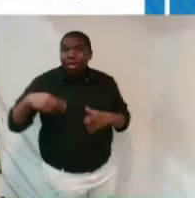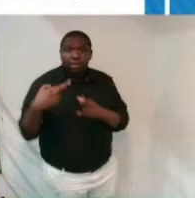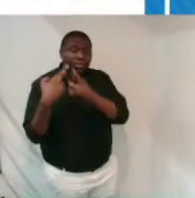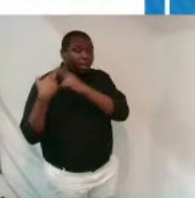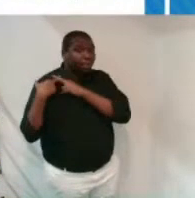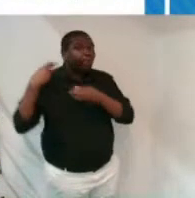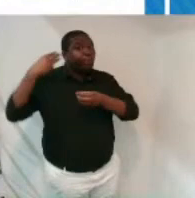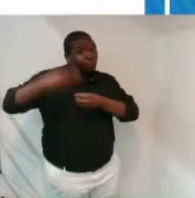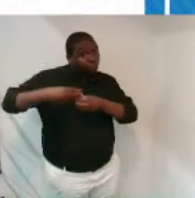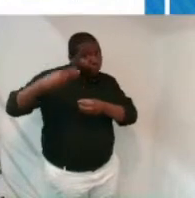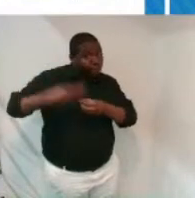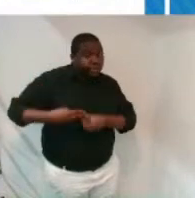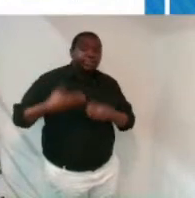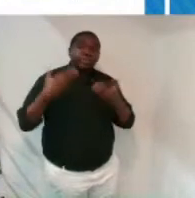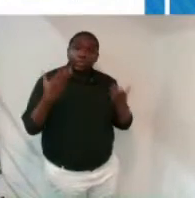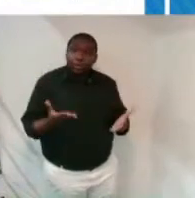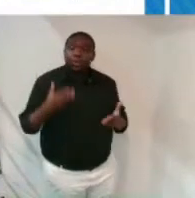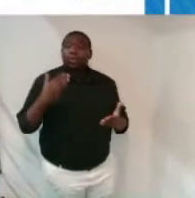E ele,